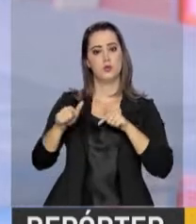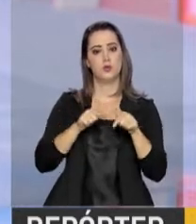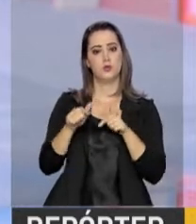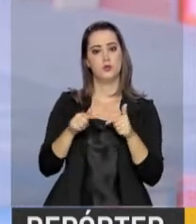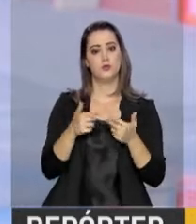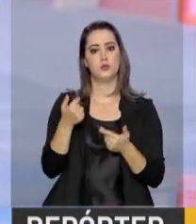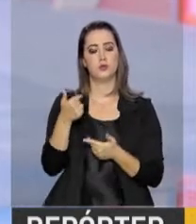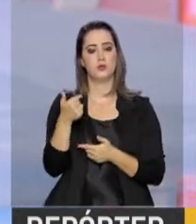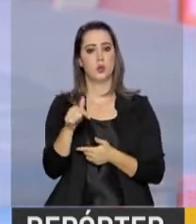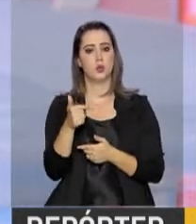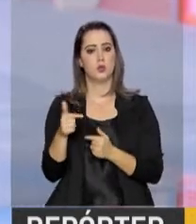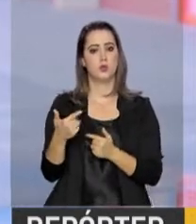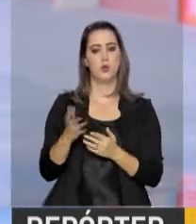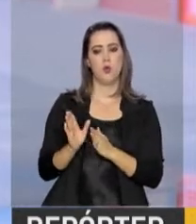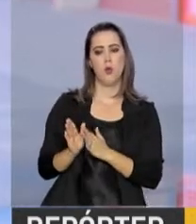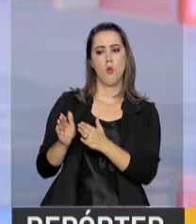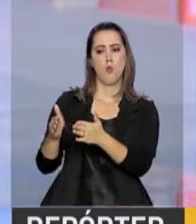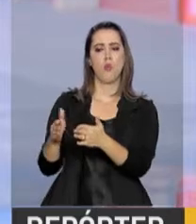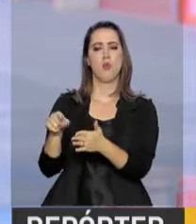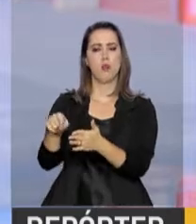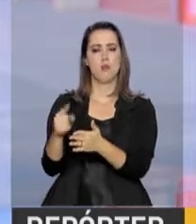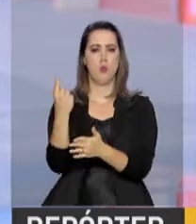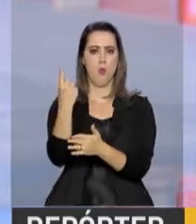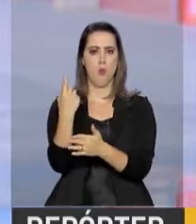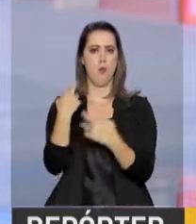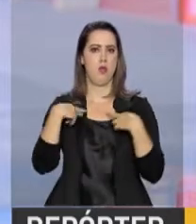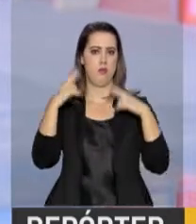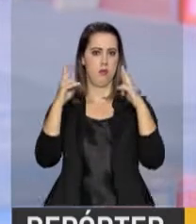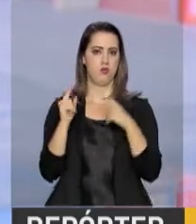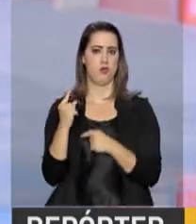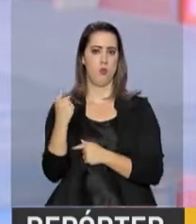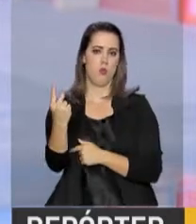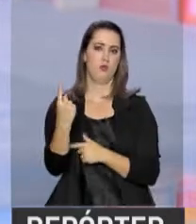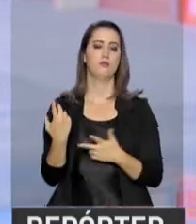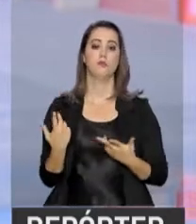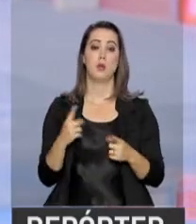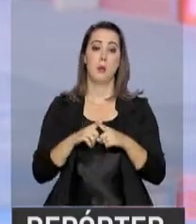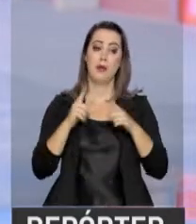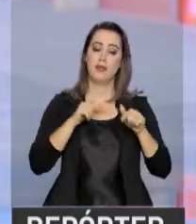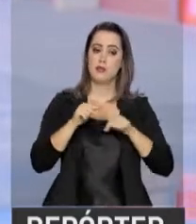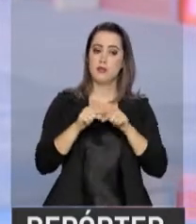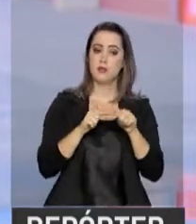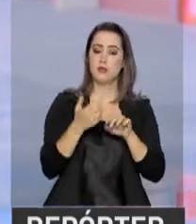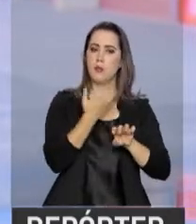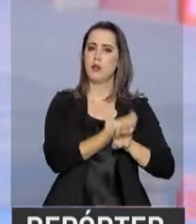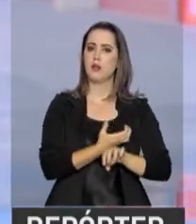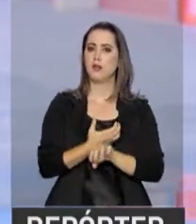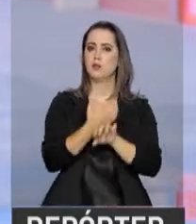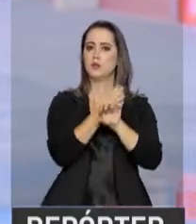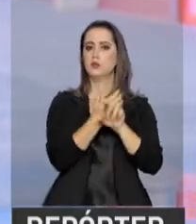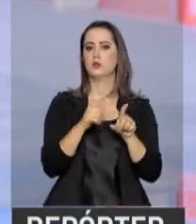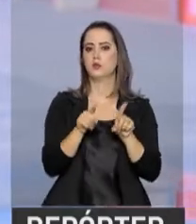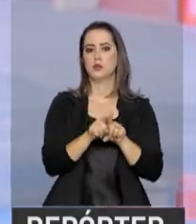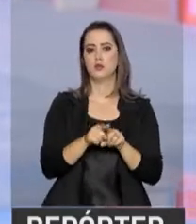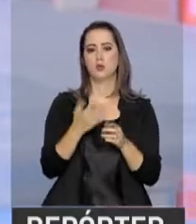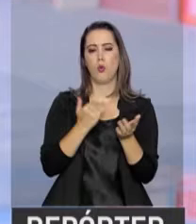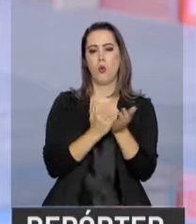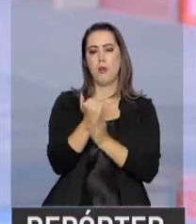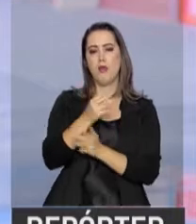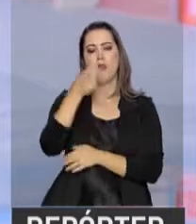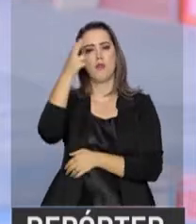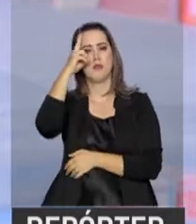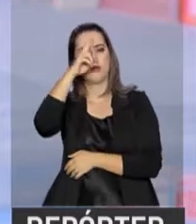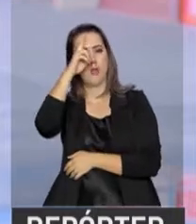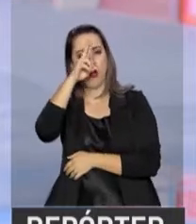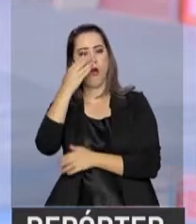vai direcionar para uma religião especificamente falando, mas trabalhar conteúdos, trabalhar origens,